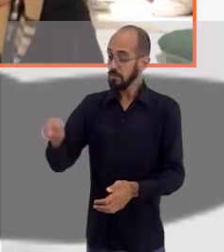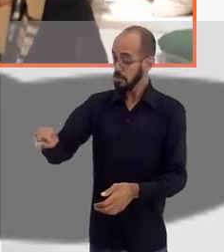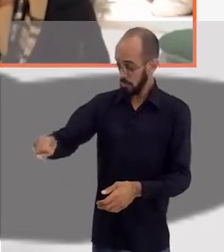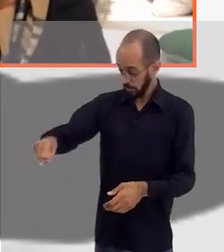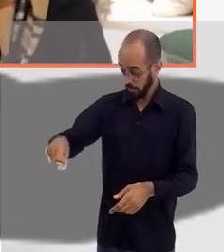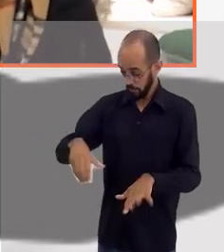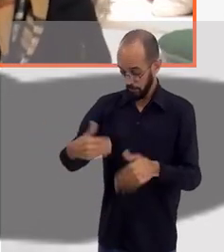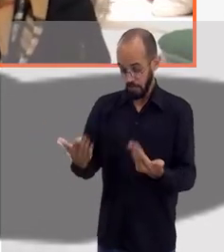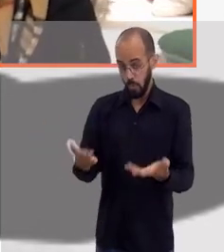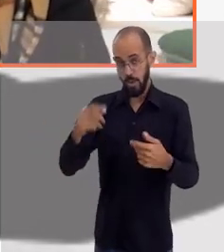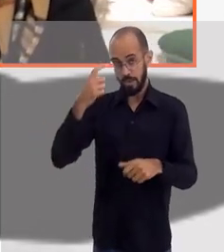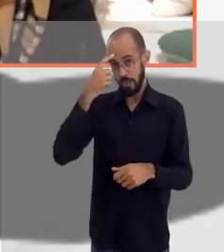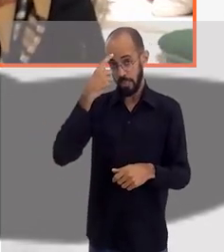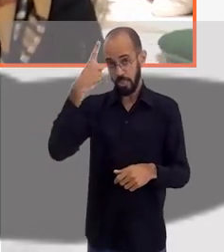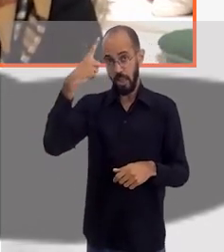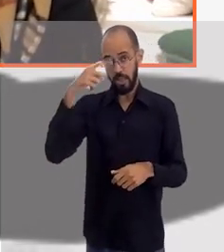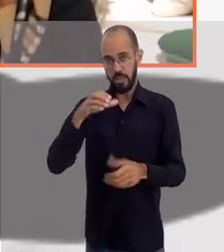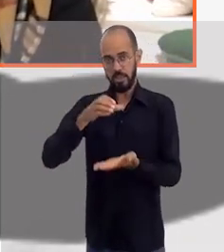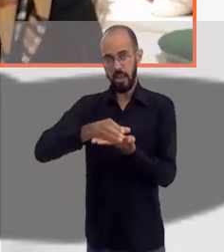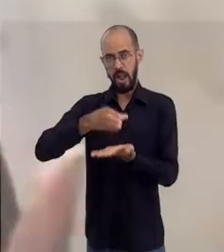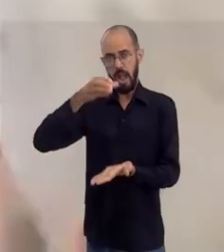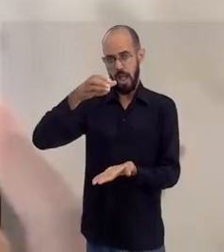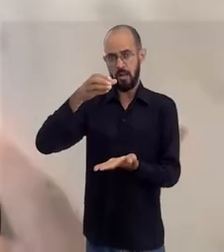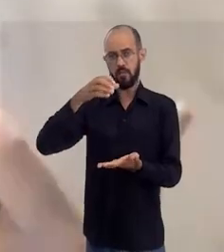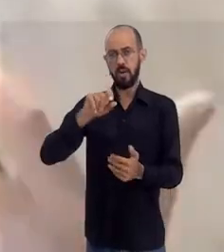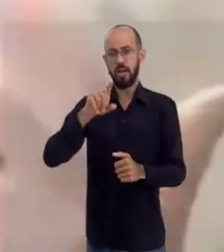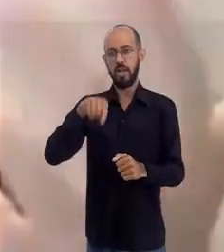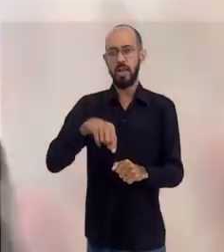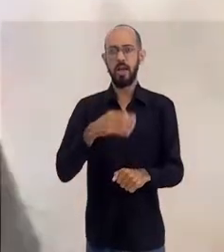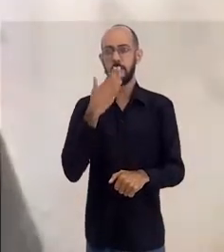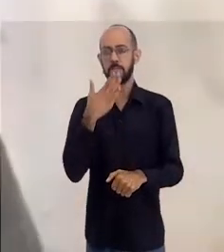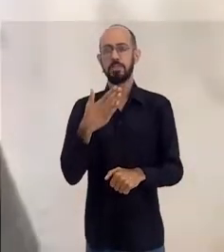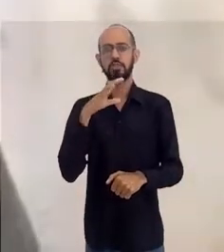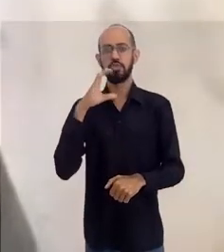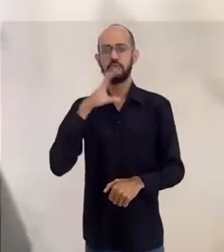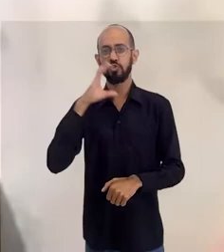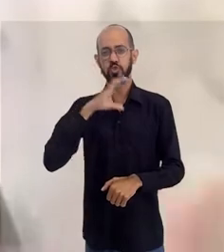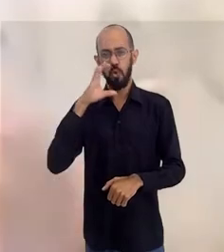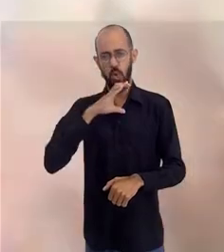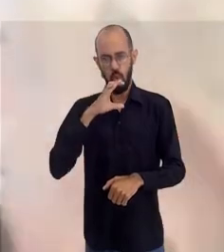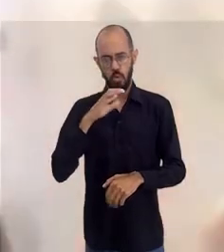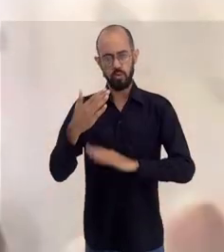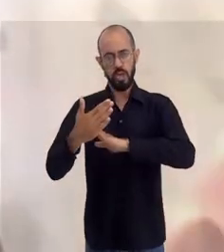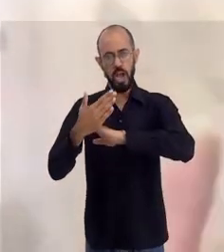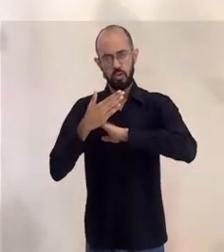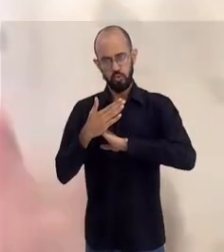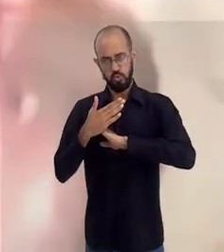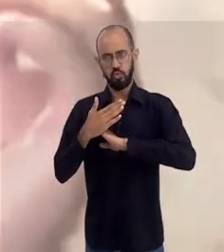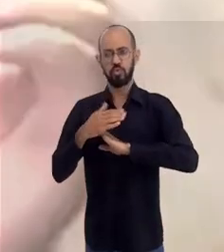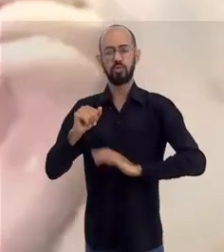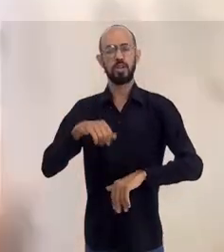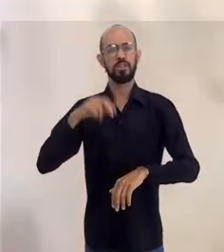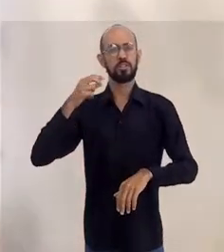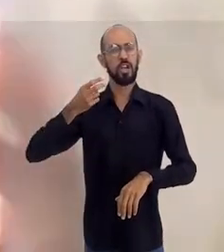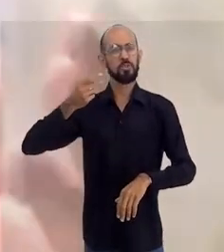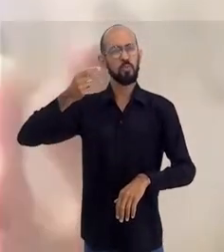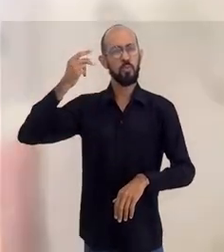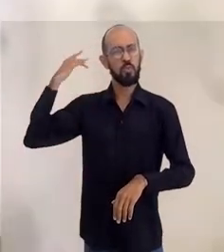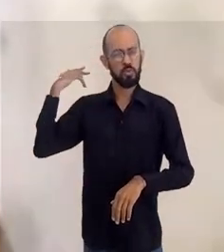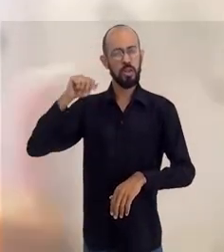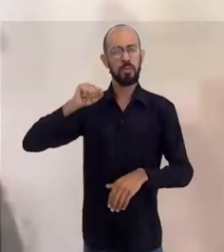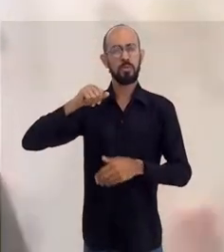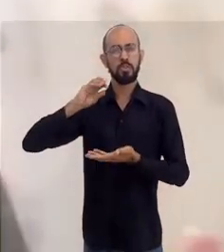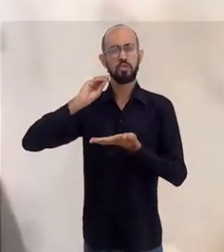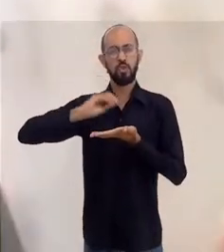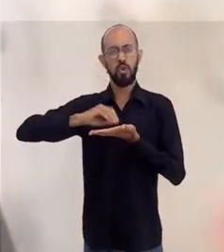figura de garrafa ela realmente remete a esse pedido de ajuda também na historicamente né em que as pessoas